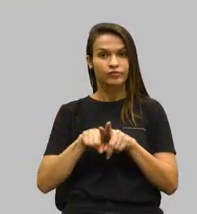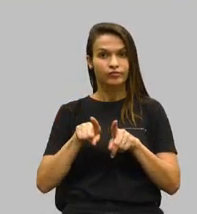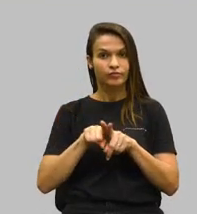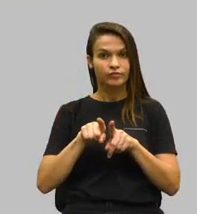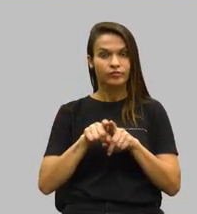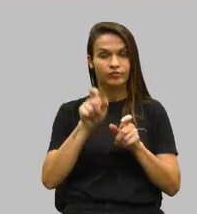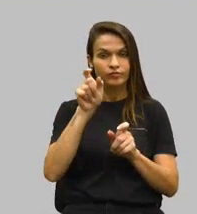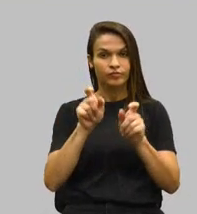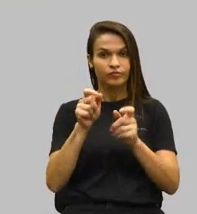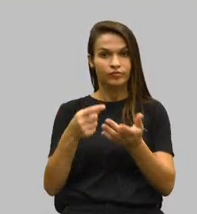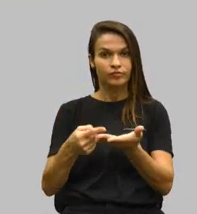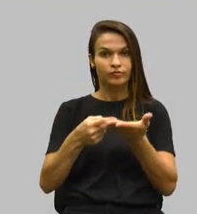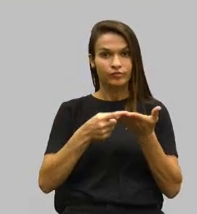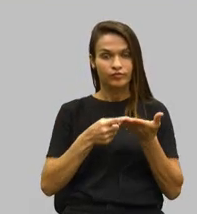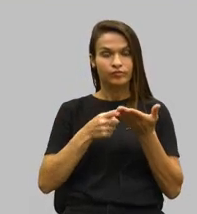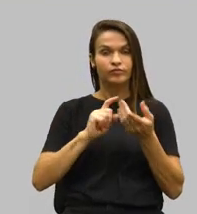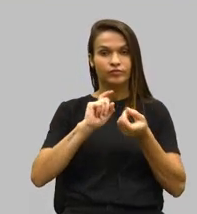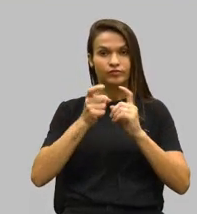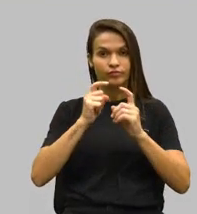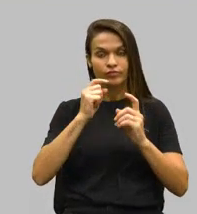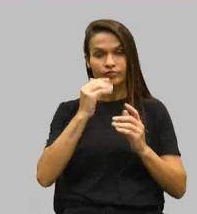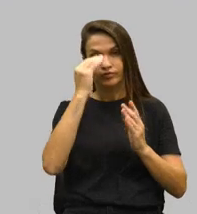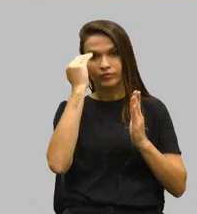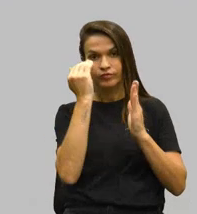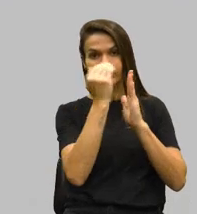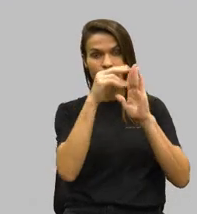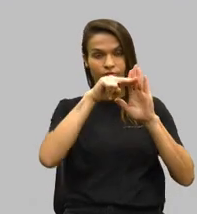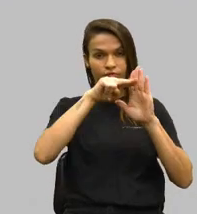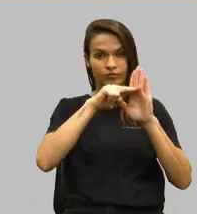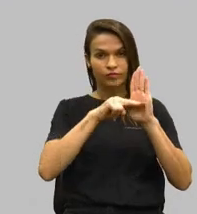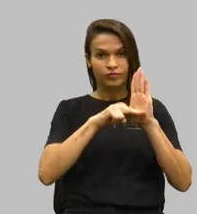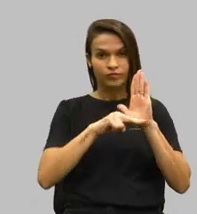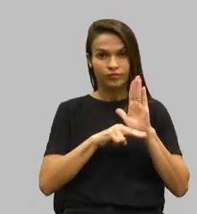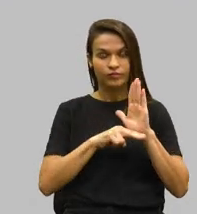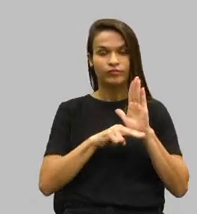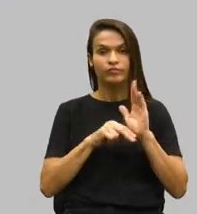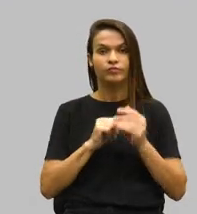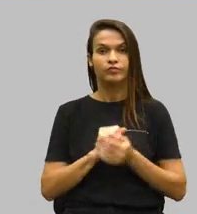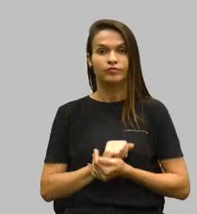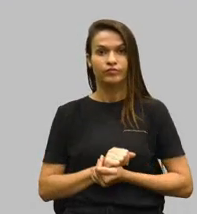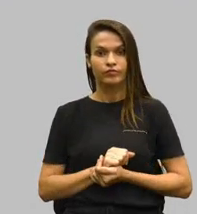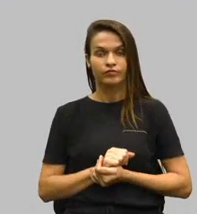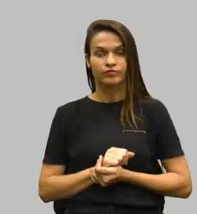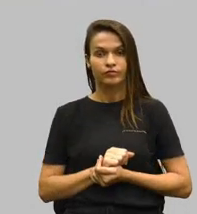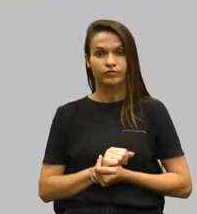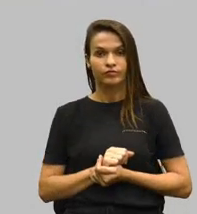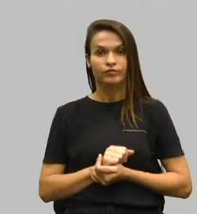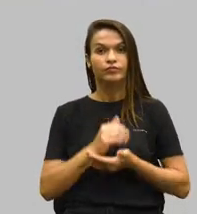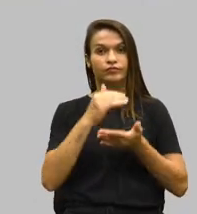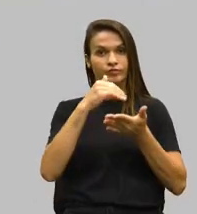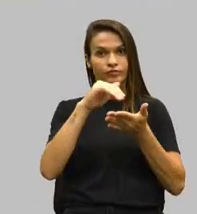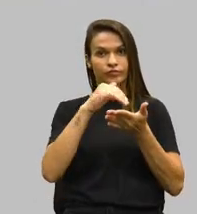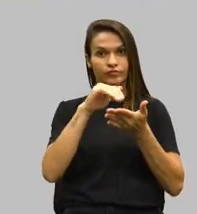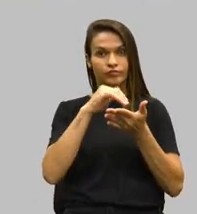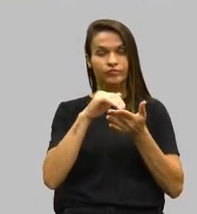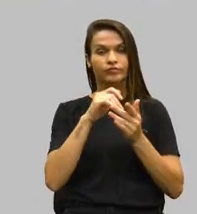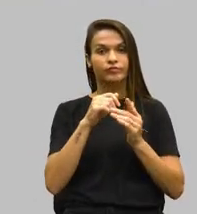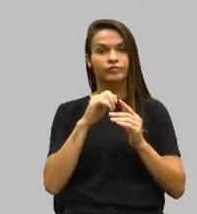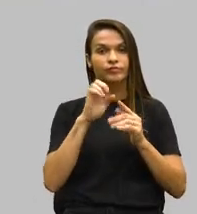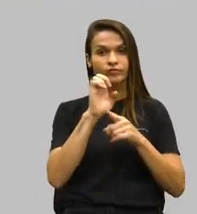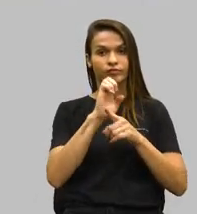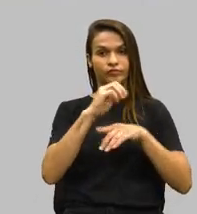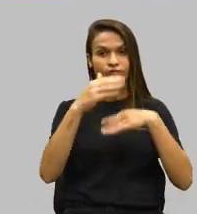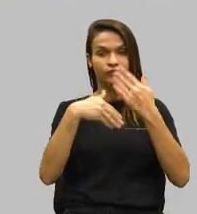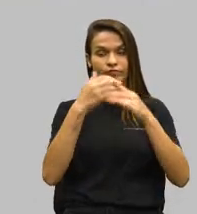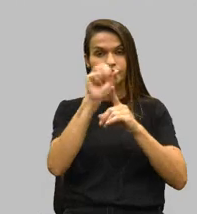os atos desta reunião obedecerão as seguintes normas e procedimentos a secretária de estado de Desenvolvimento Social